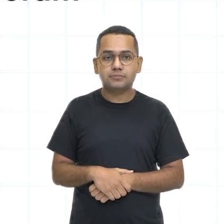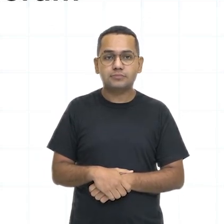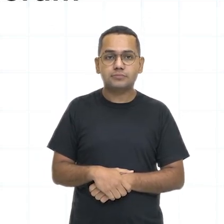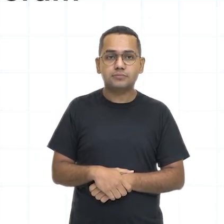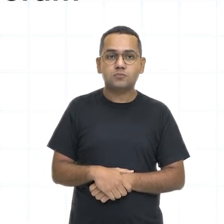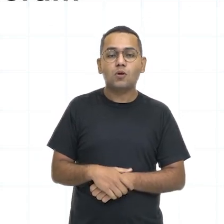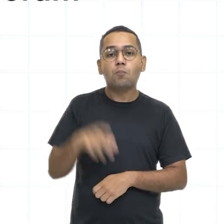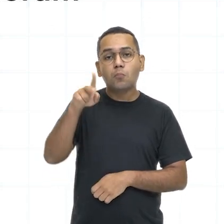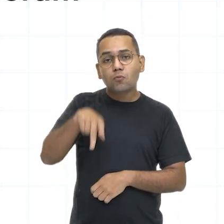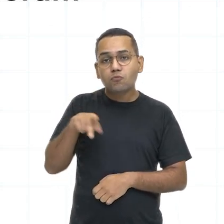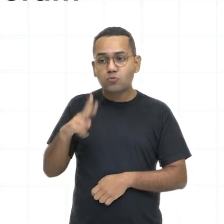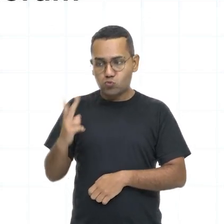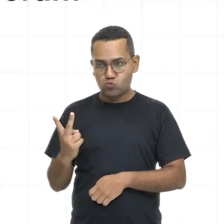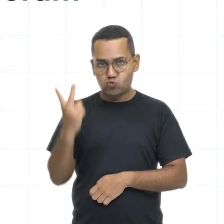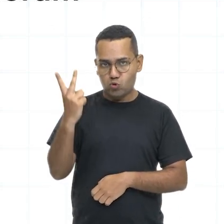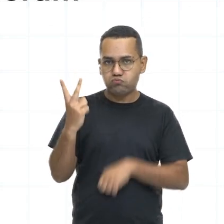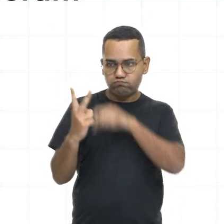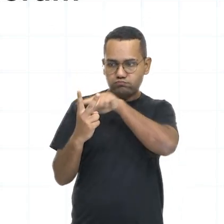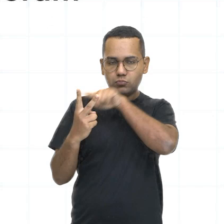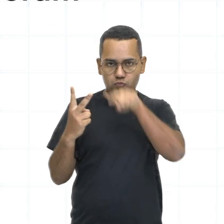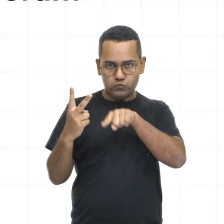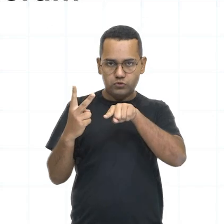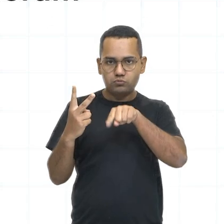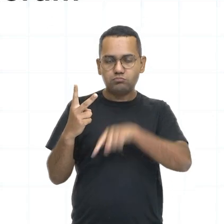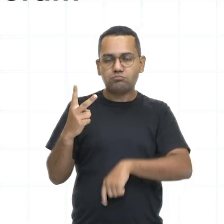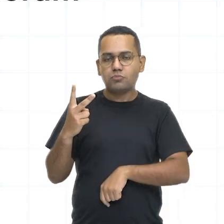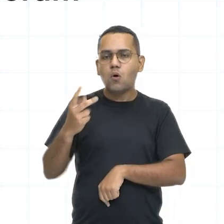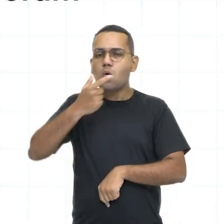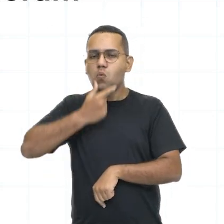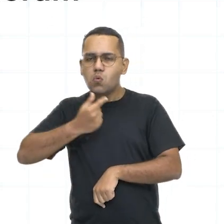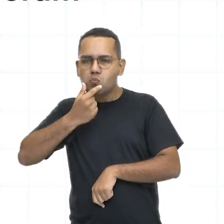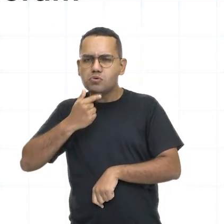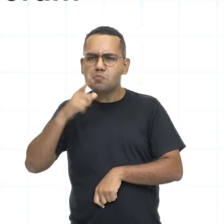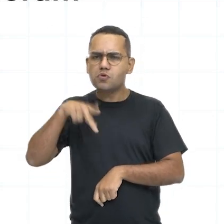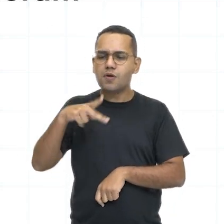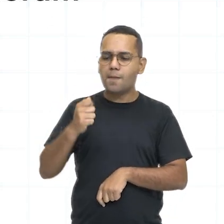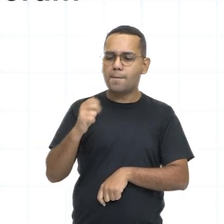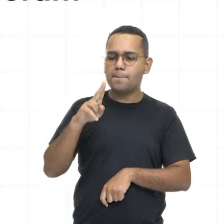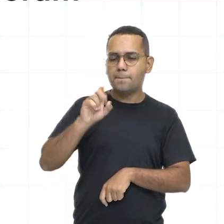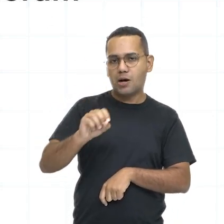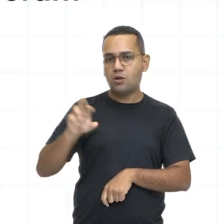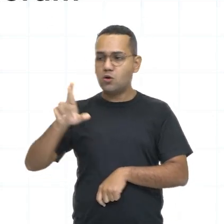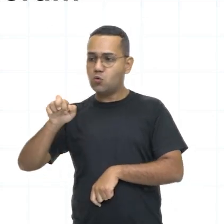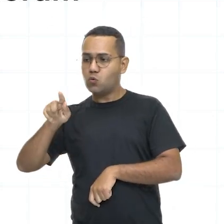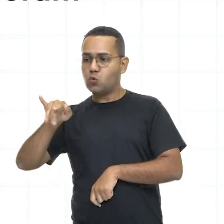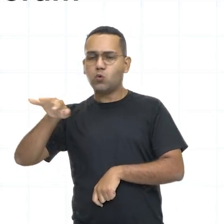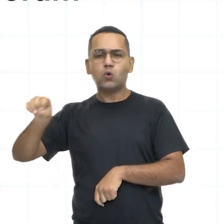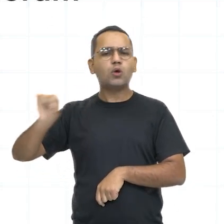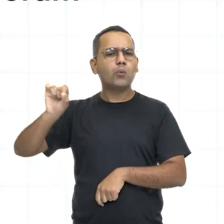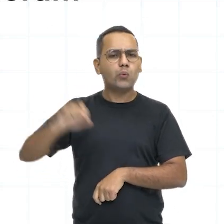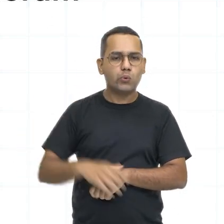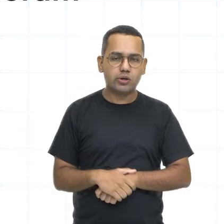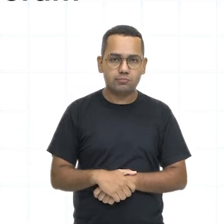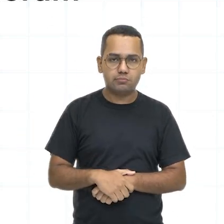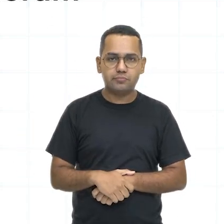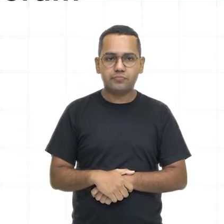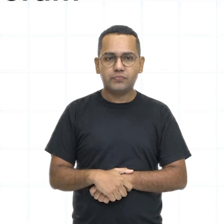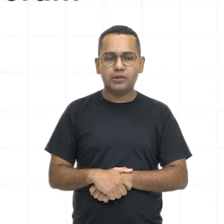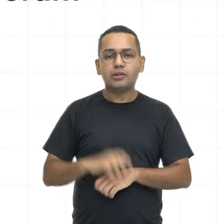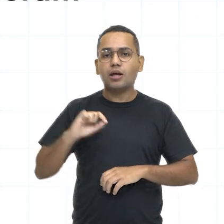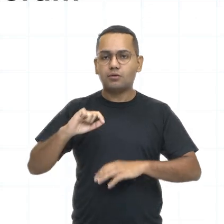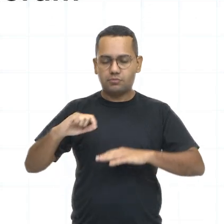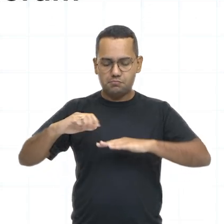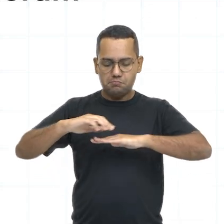e o professor Paulo, aqui do Centro de Mídia, para atravessar uma ponte danificada